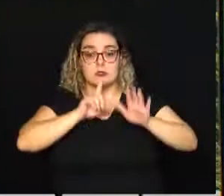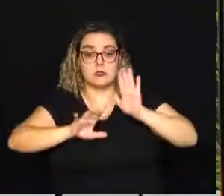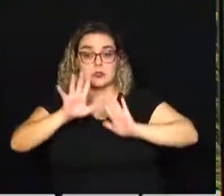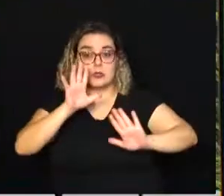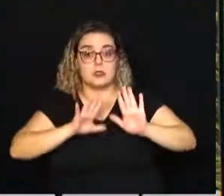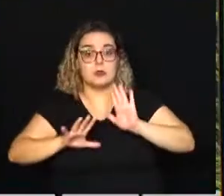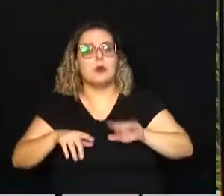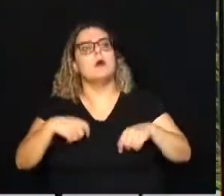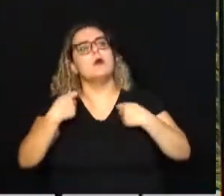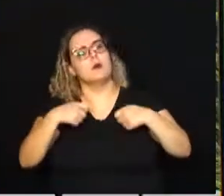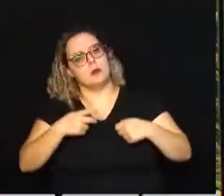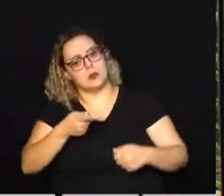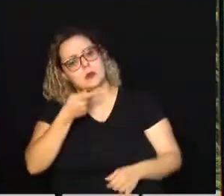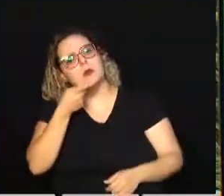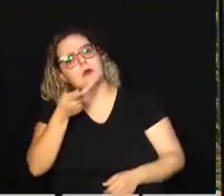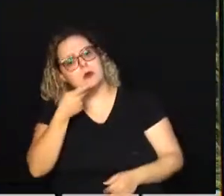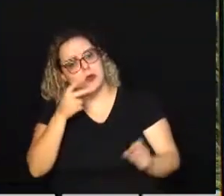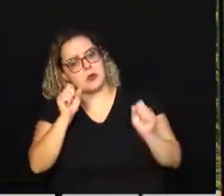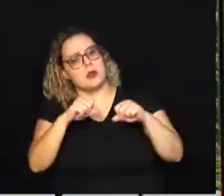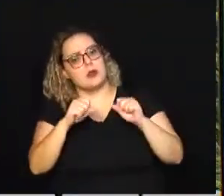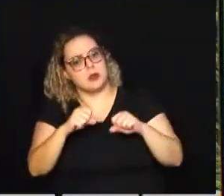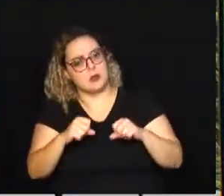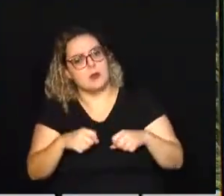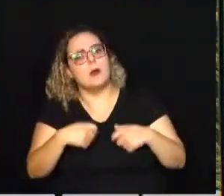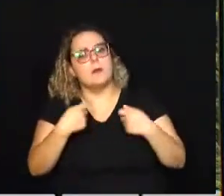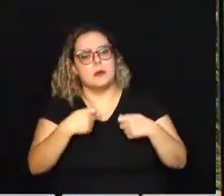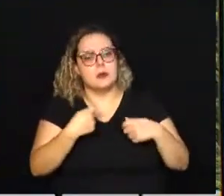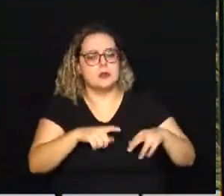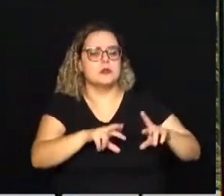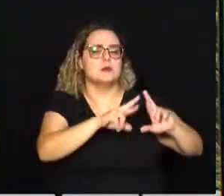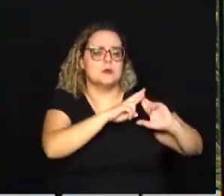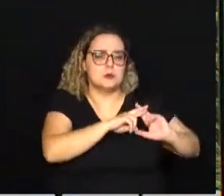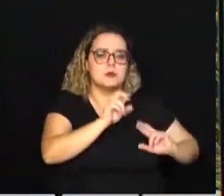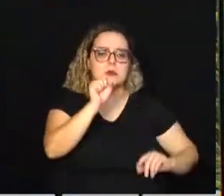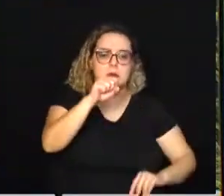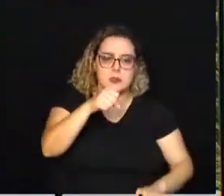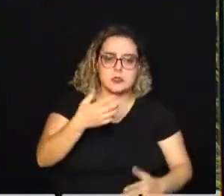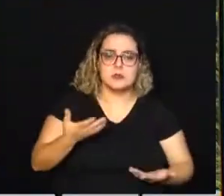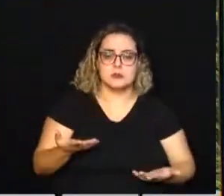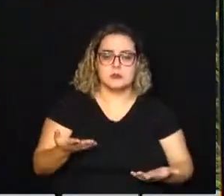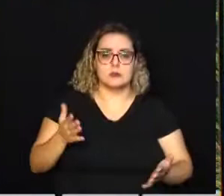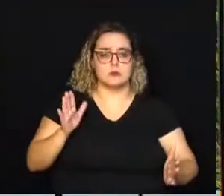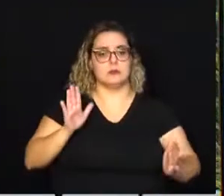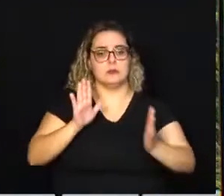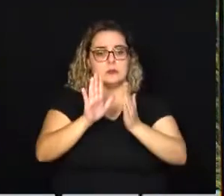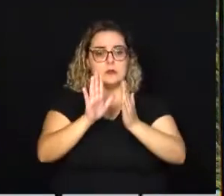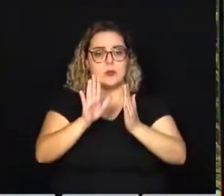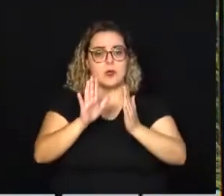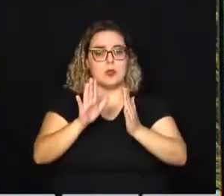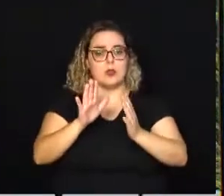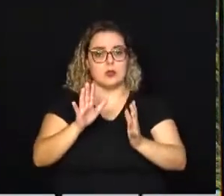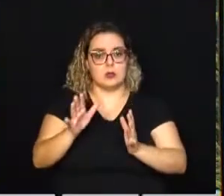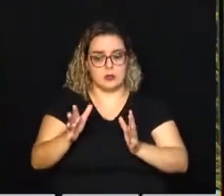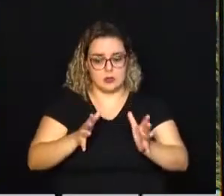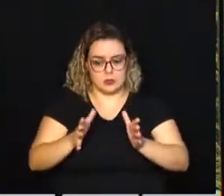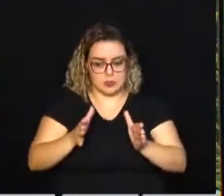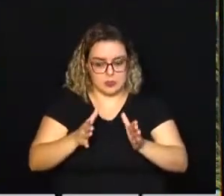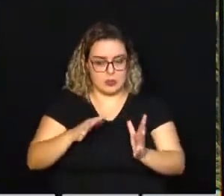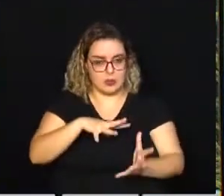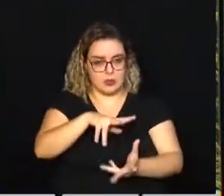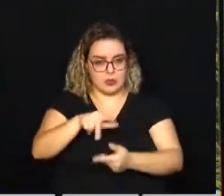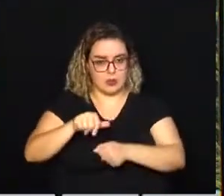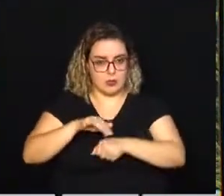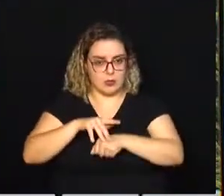de falar, a gente tem que falar assim, a gente tem que responsabilizar, porque o enfrentamento dessa pandemia no Brasil foi